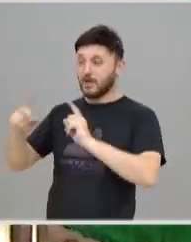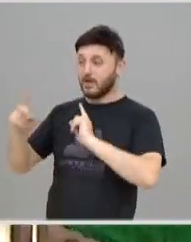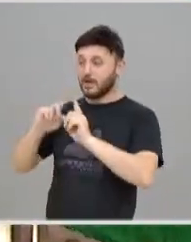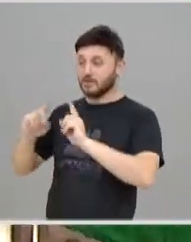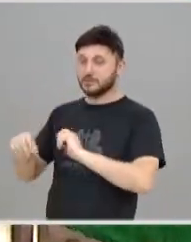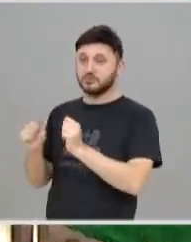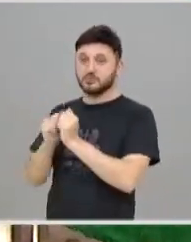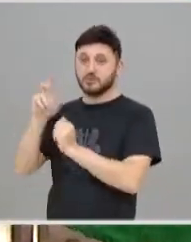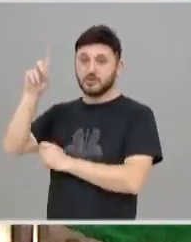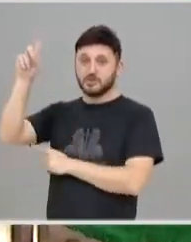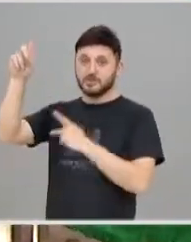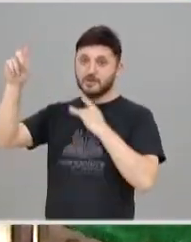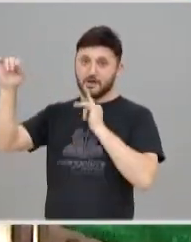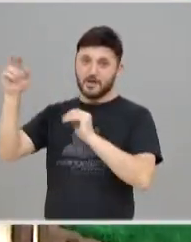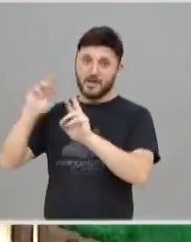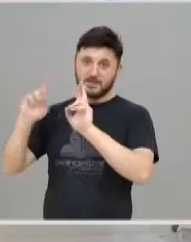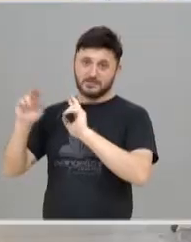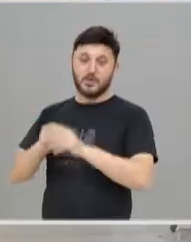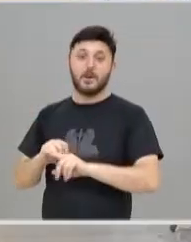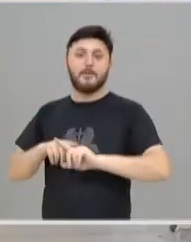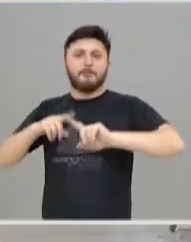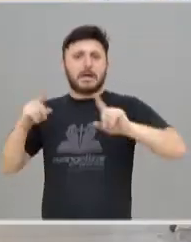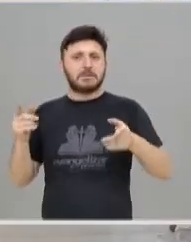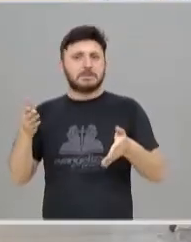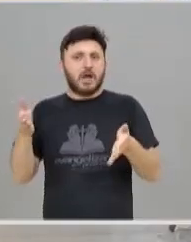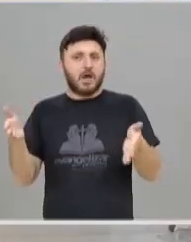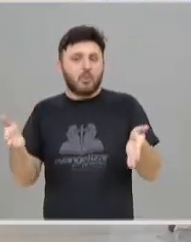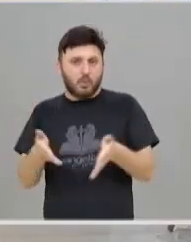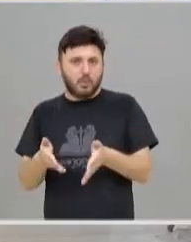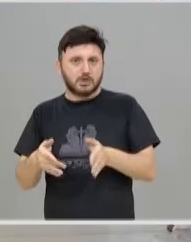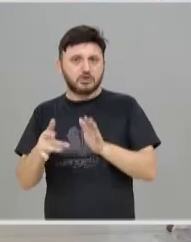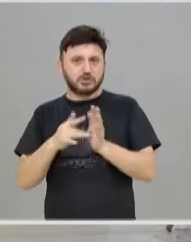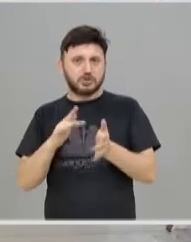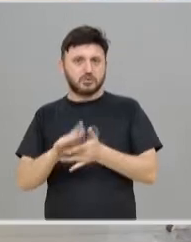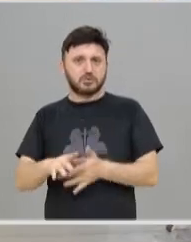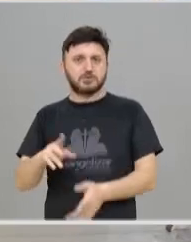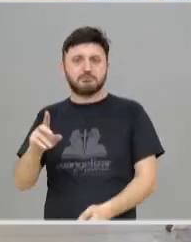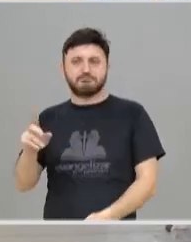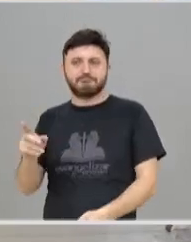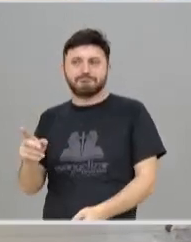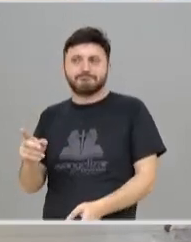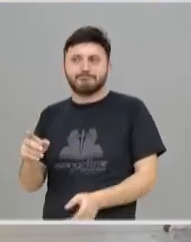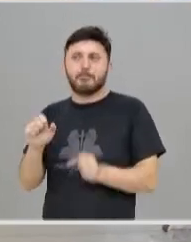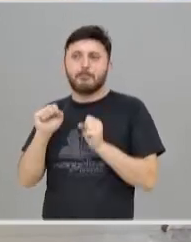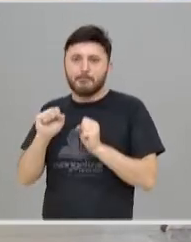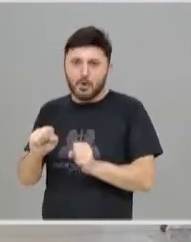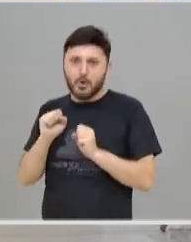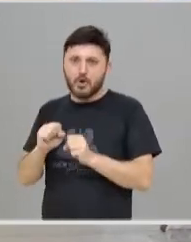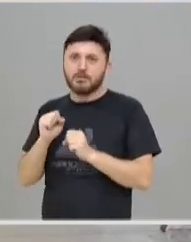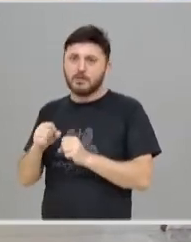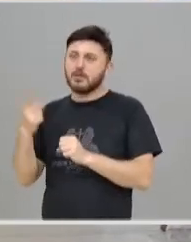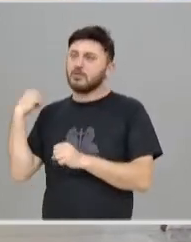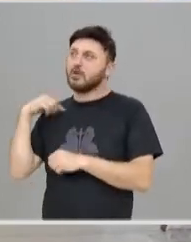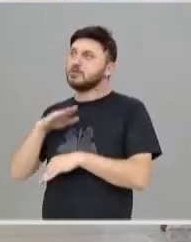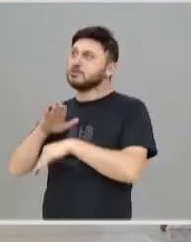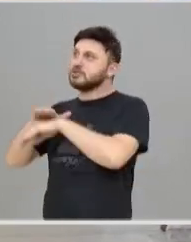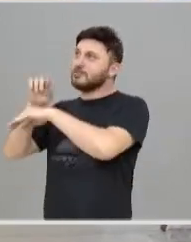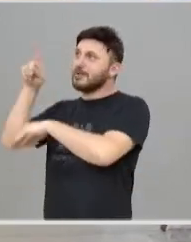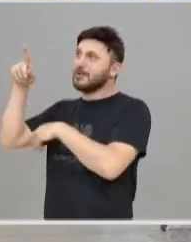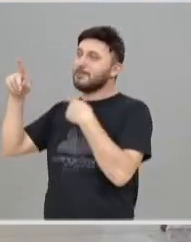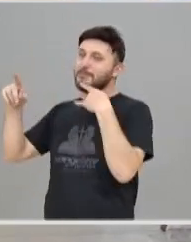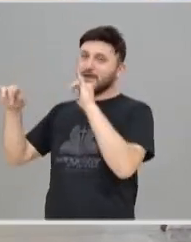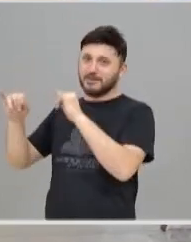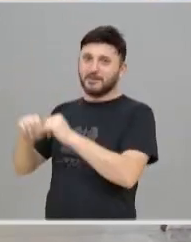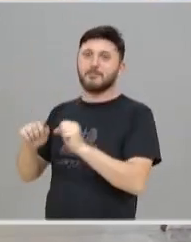Deus Pai, mas por ora, Jesus nos autoriza a chamá-lo de Pai. O